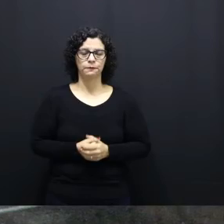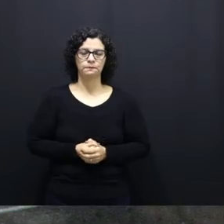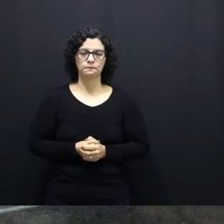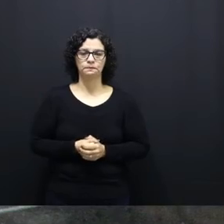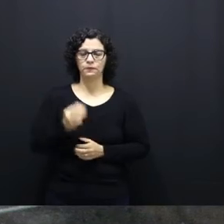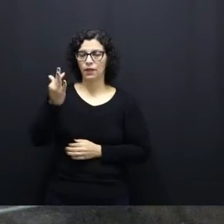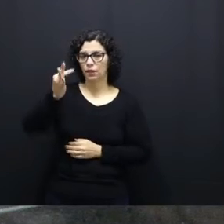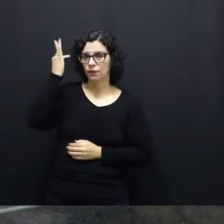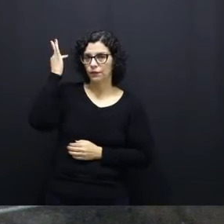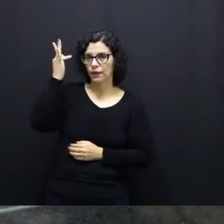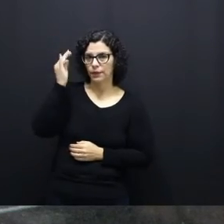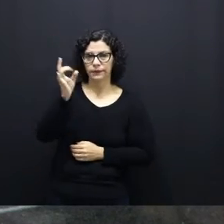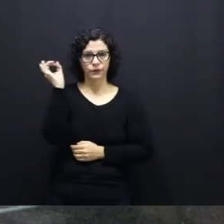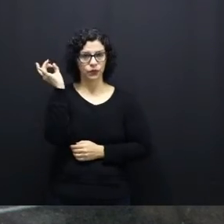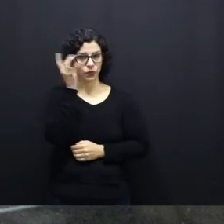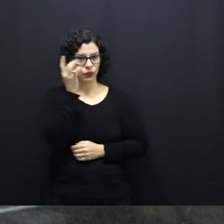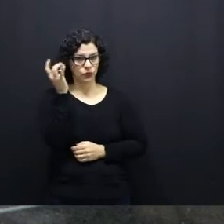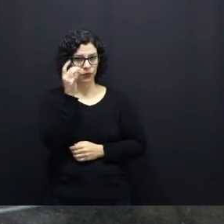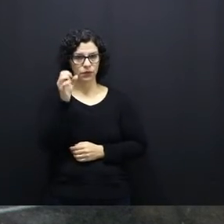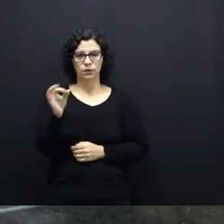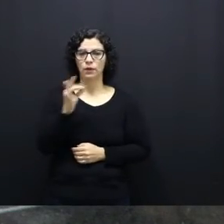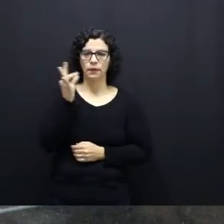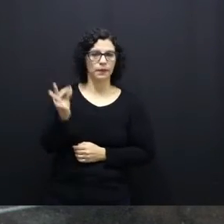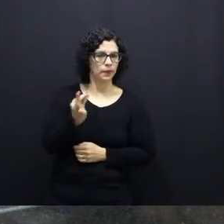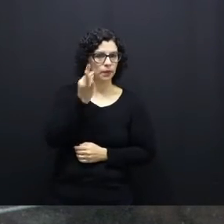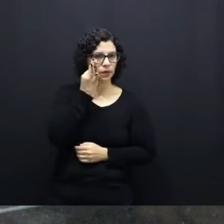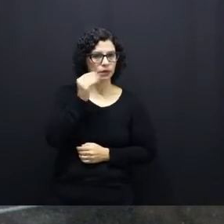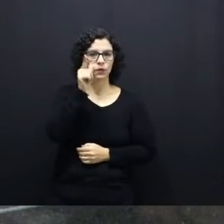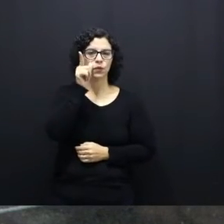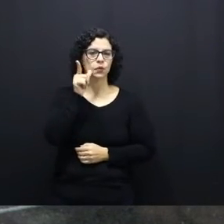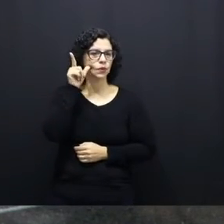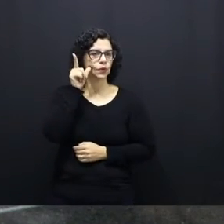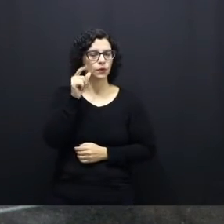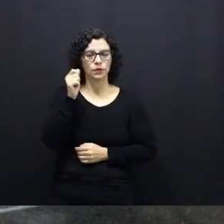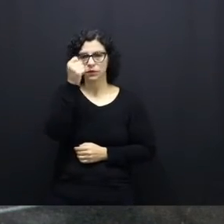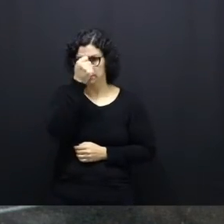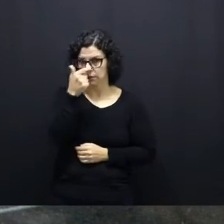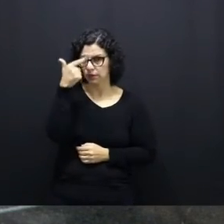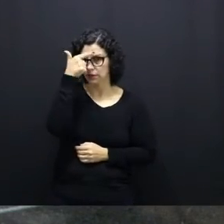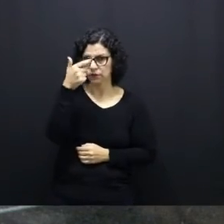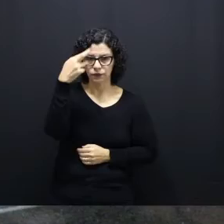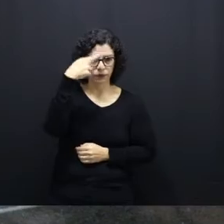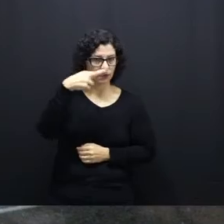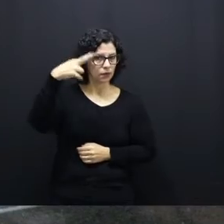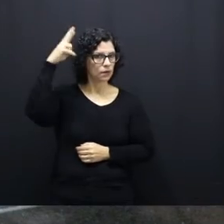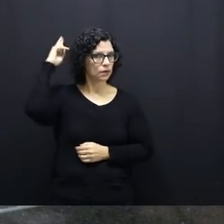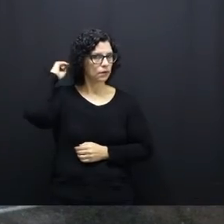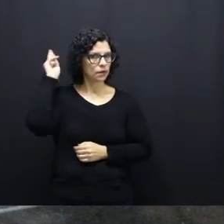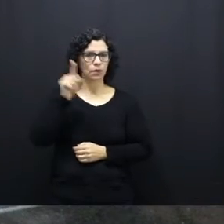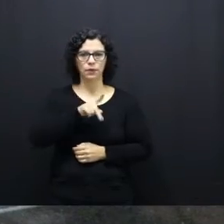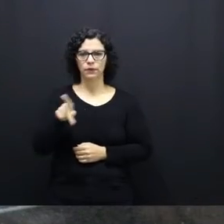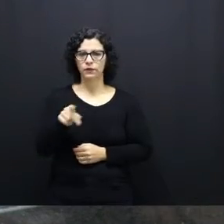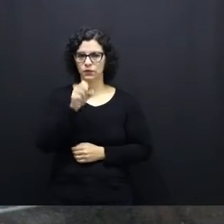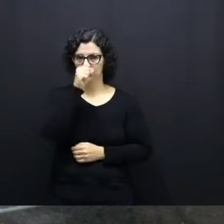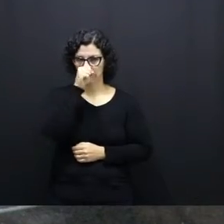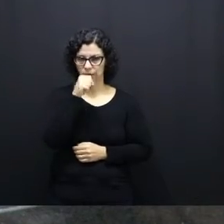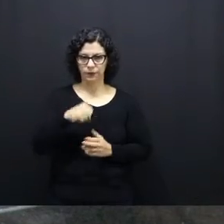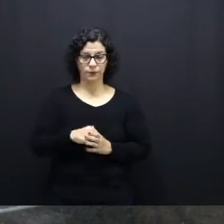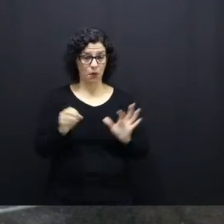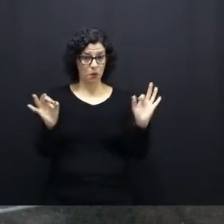Benê Juliano Martins Professor Abelino Luiz Monteiro Silvio Santos Renan Machado e professor Wellington